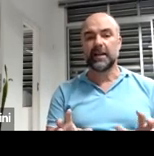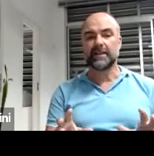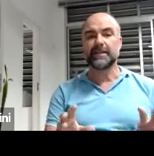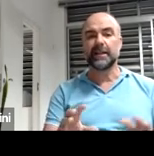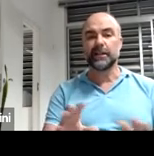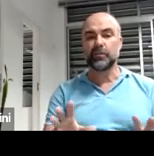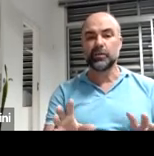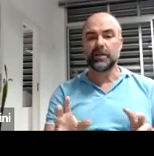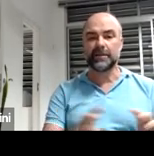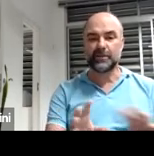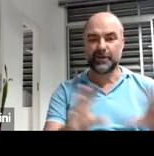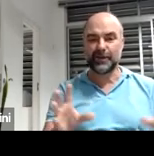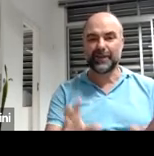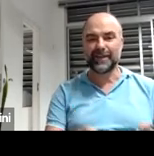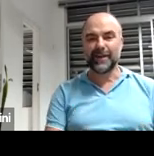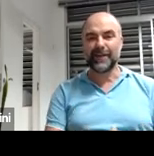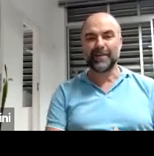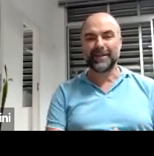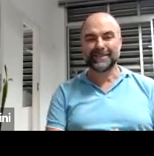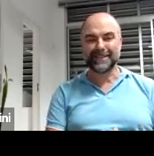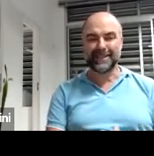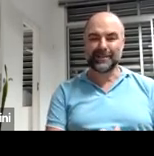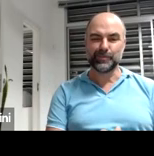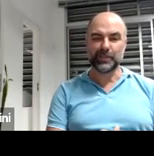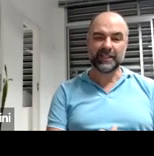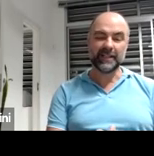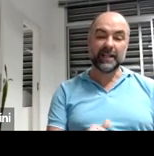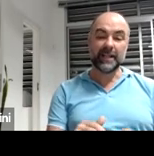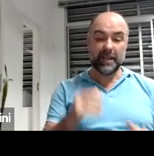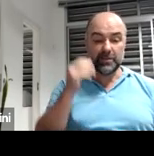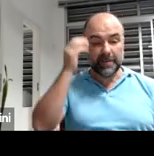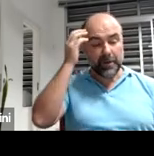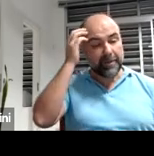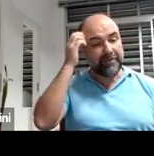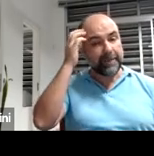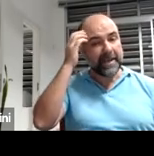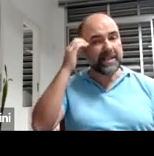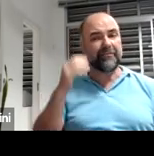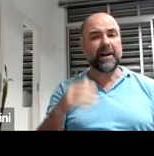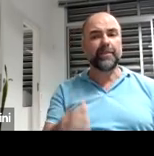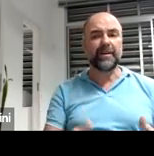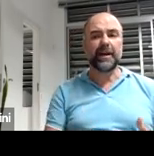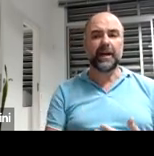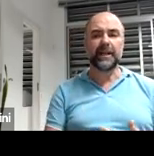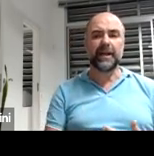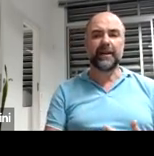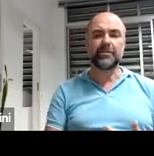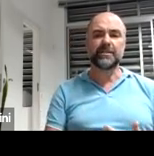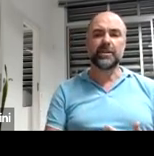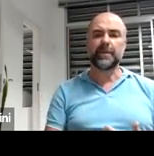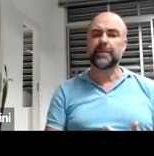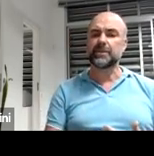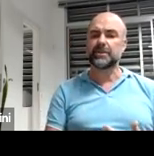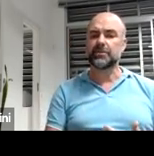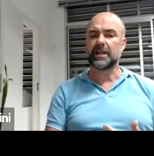né? A sigla não muda, mas o elemento central muda. Criamos a própria FAPESC, a FAP, a